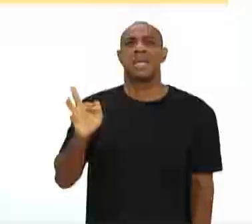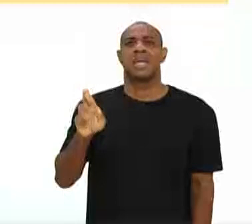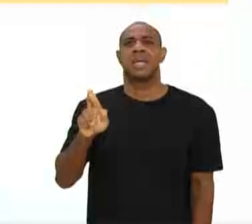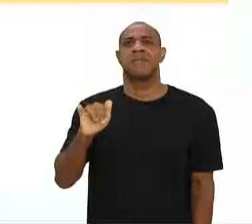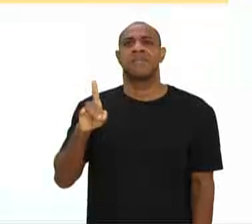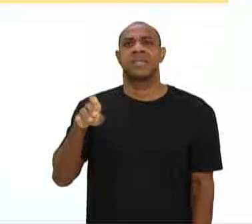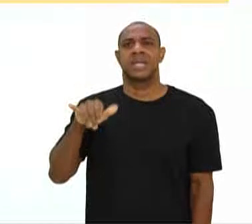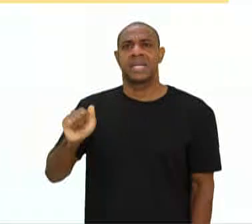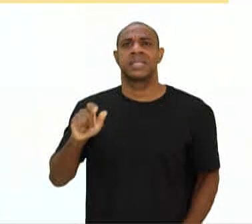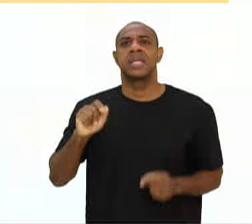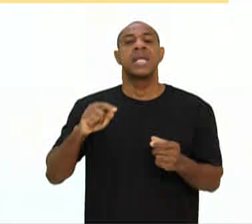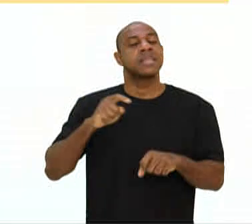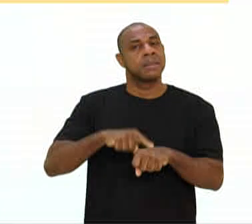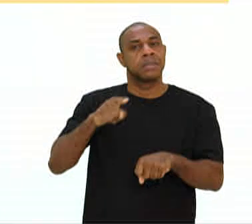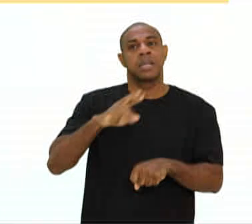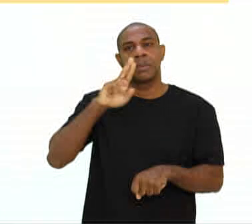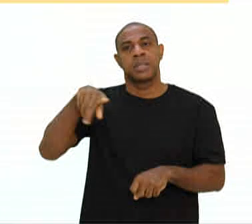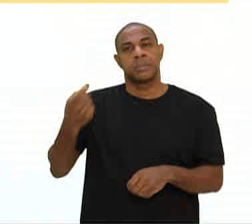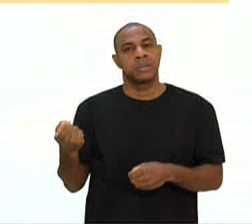responderem, a gente já volta.